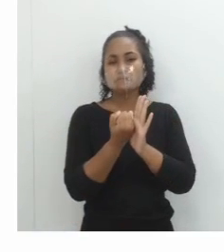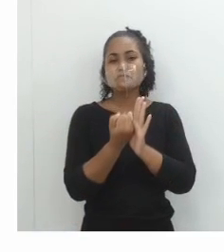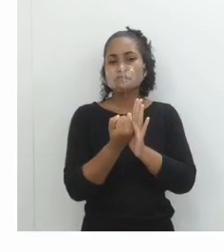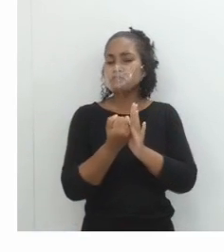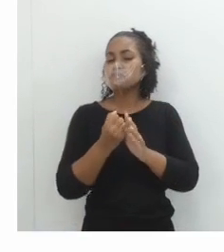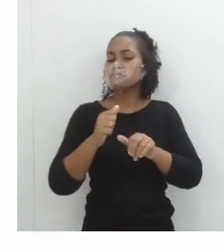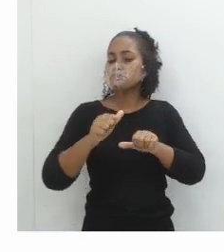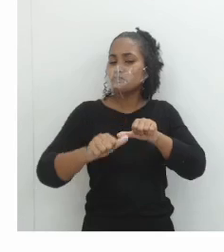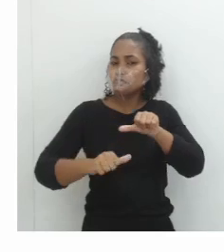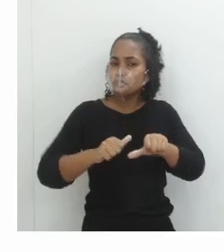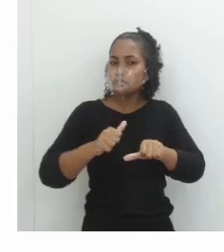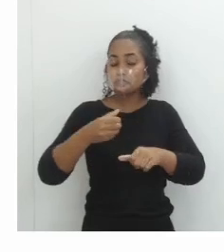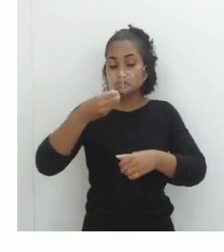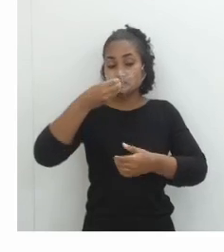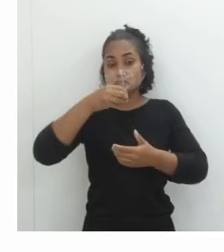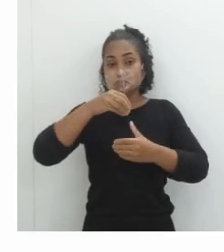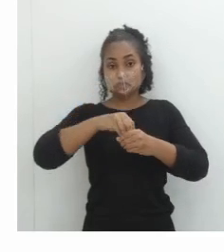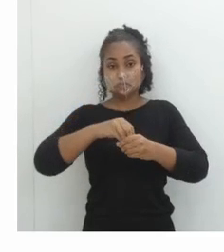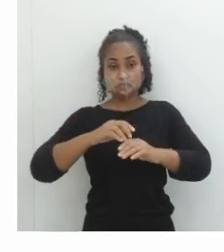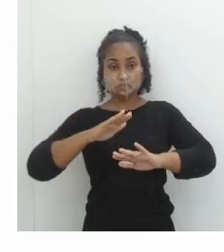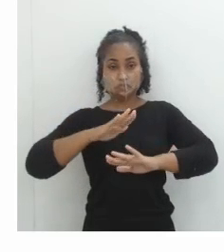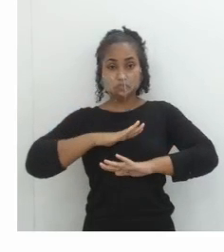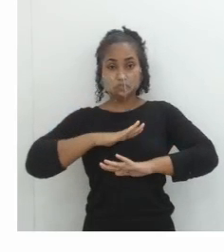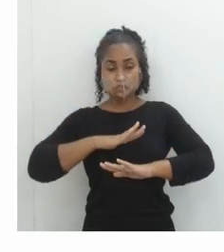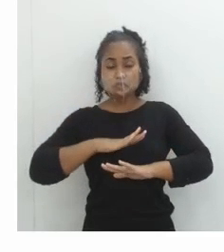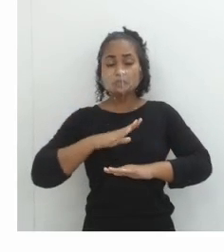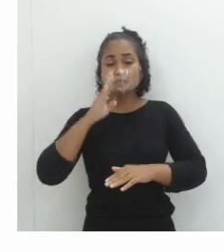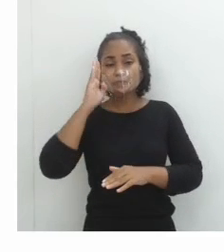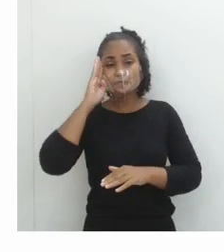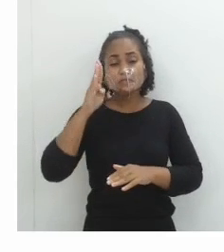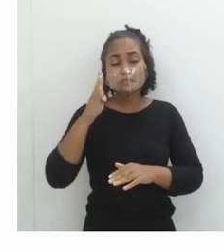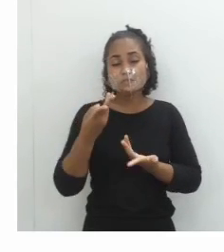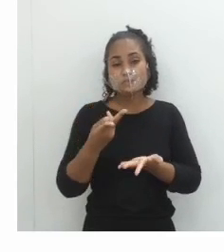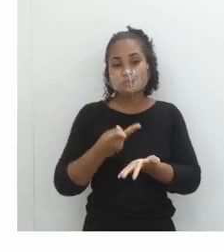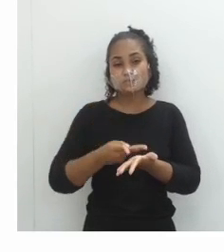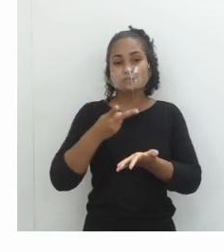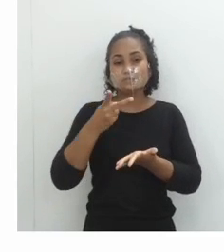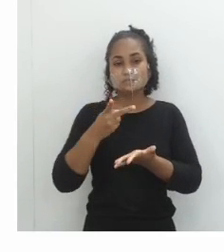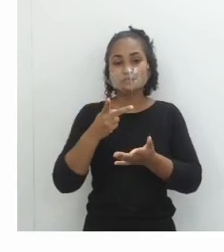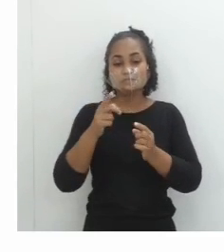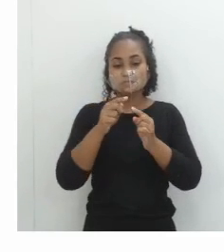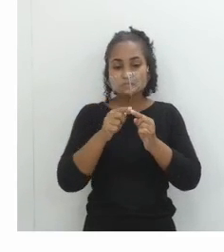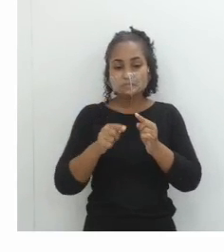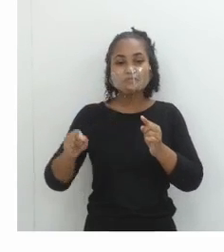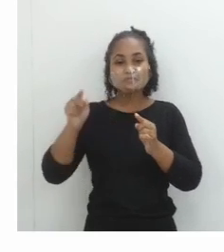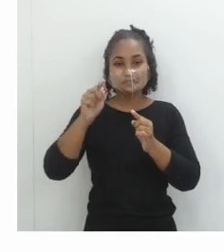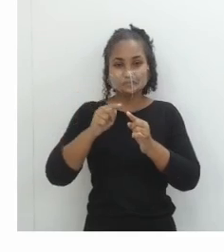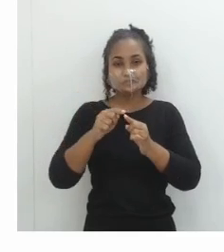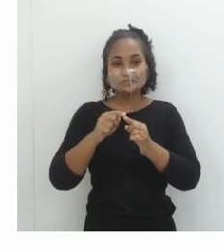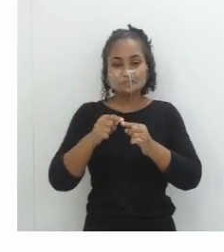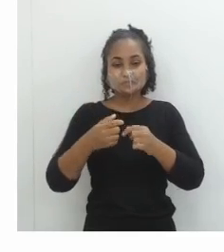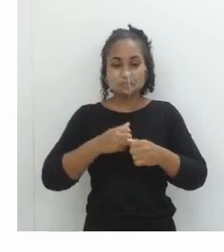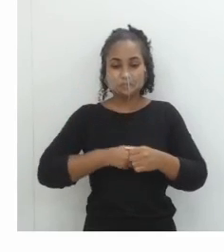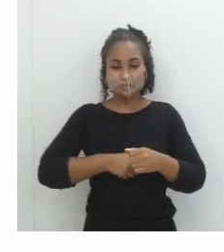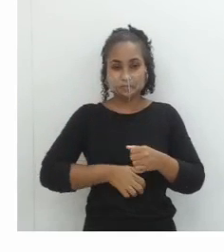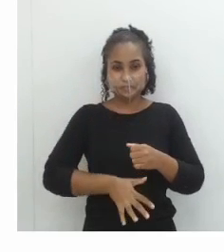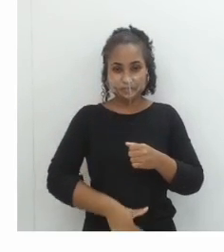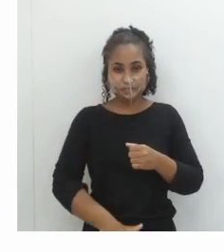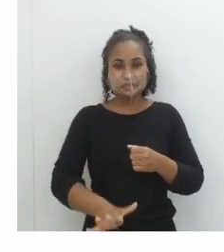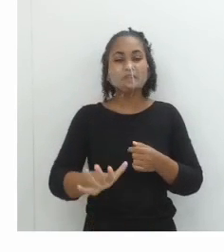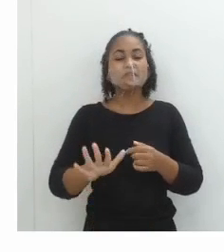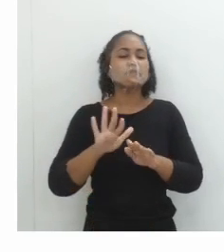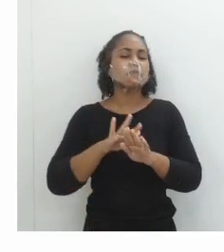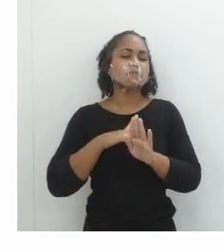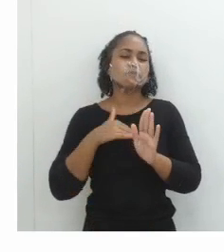mudanças e transformações no seu corpo, principalmente quando ocorre o primeiro ciclo da menstruação. Então, tudo isso